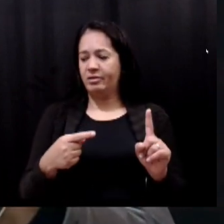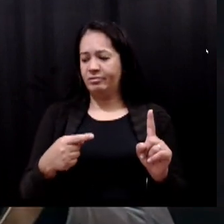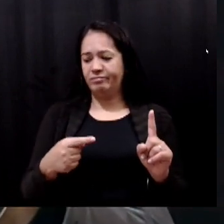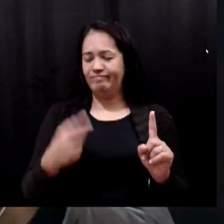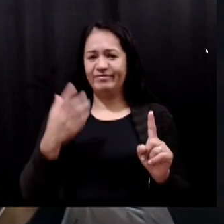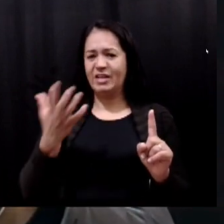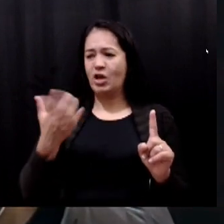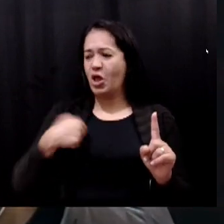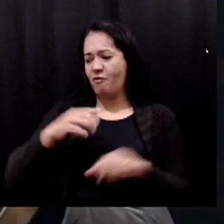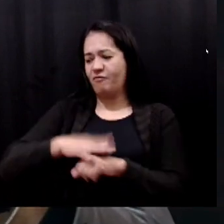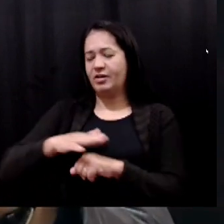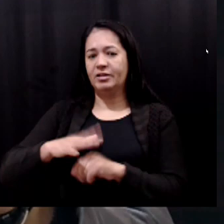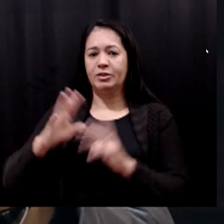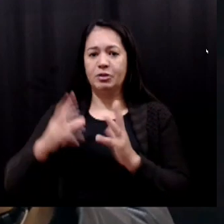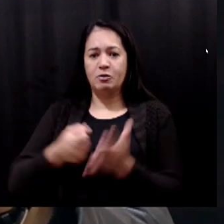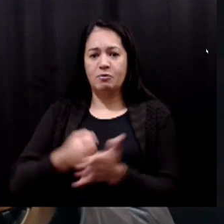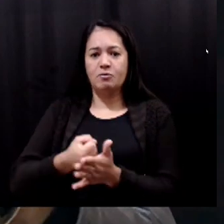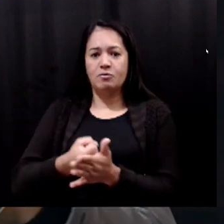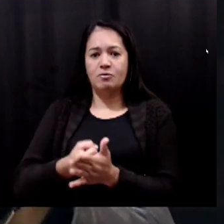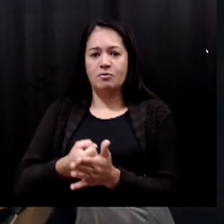de exigência é muito grande.